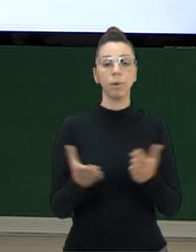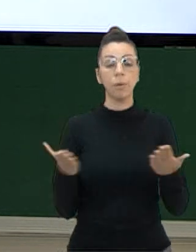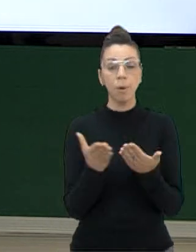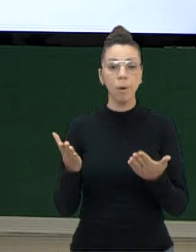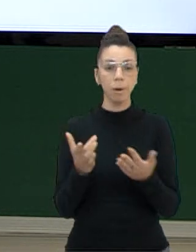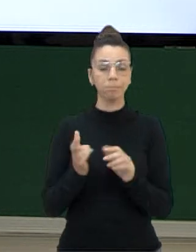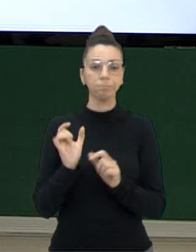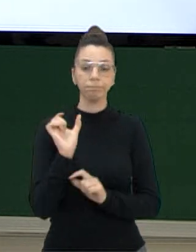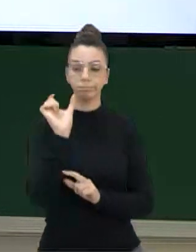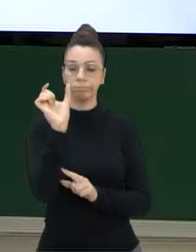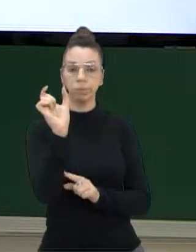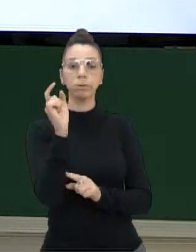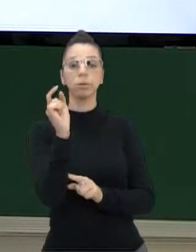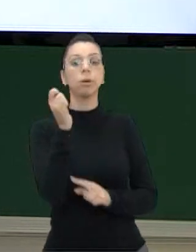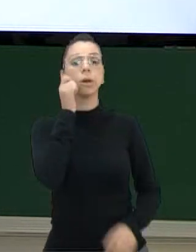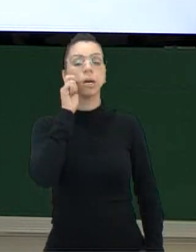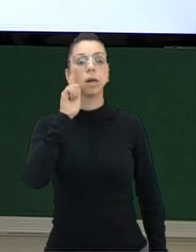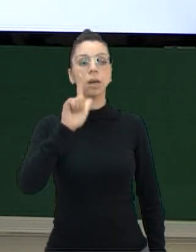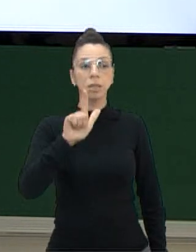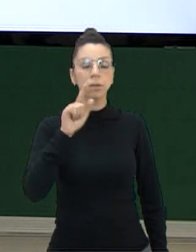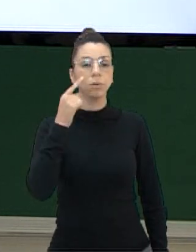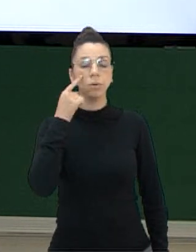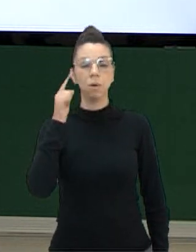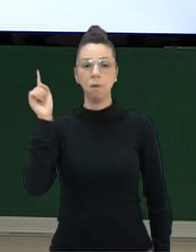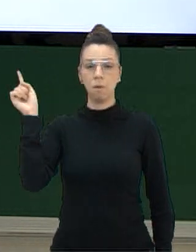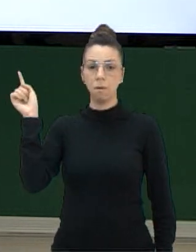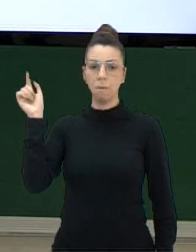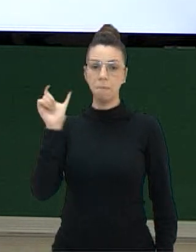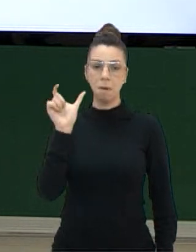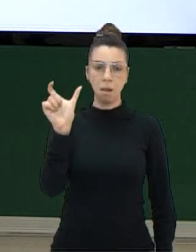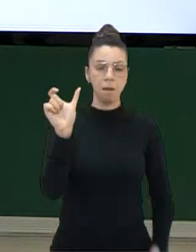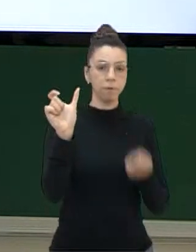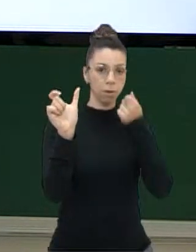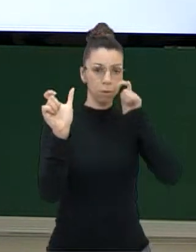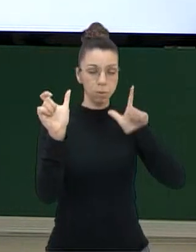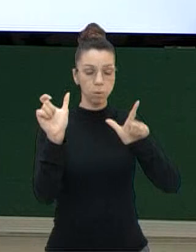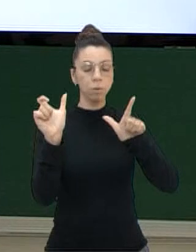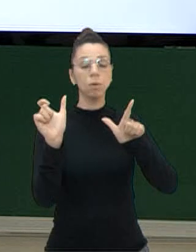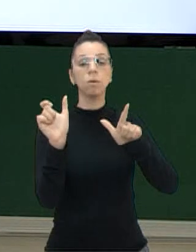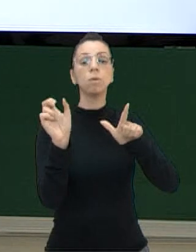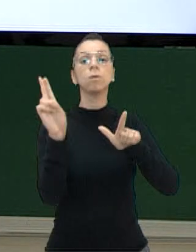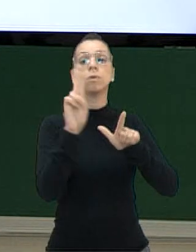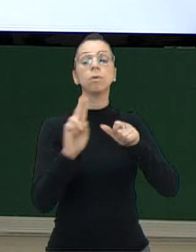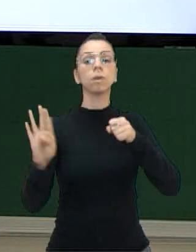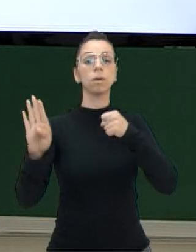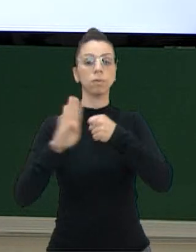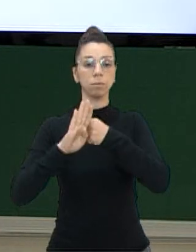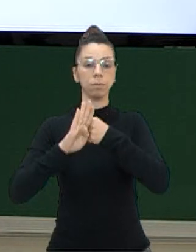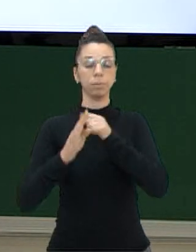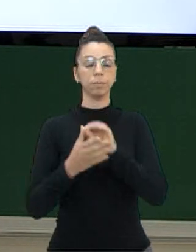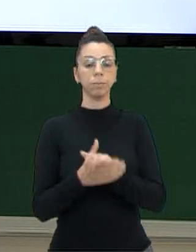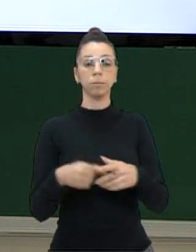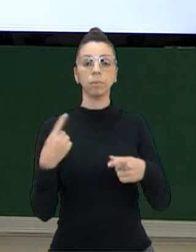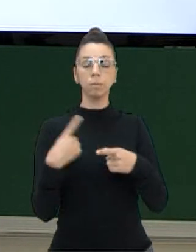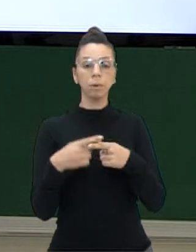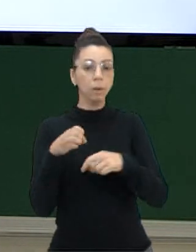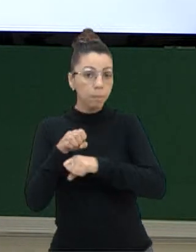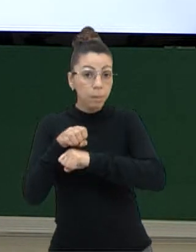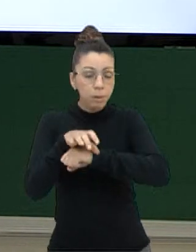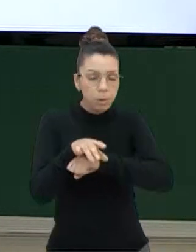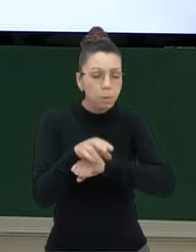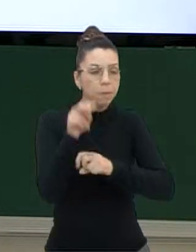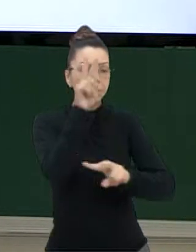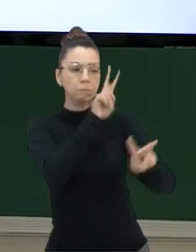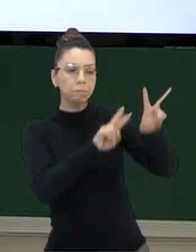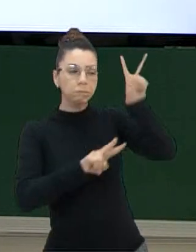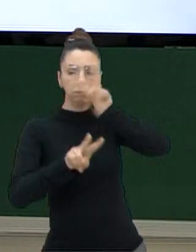em azul, disco, pico, agulha, teléfono, que são os nossos substantivos. Por quê? É a pista para você observar. Será